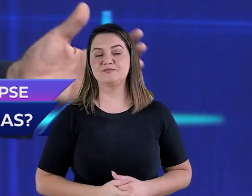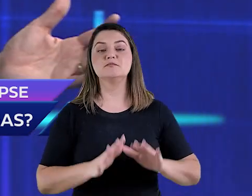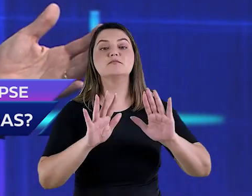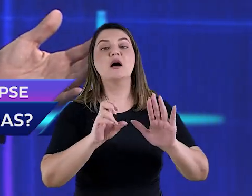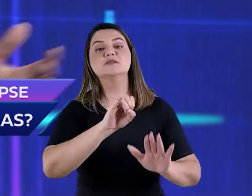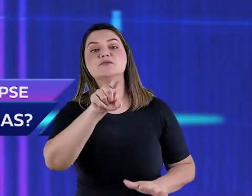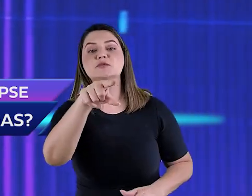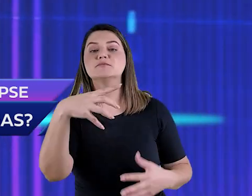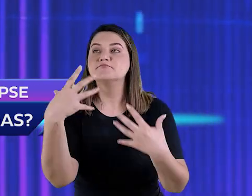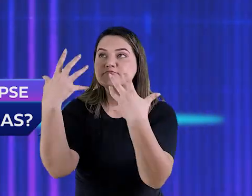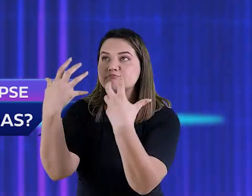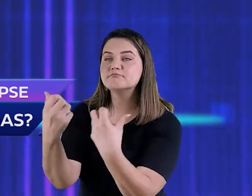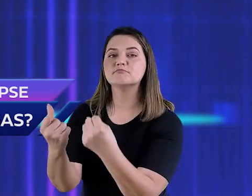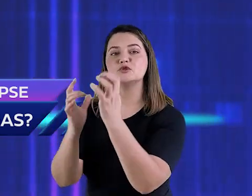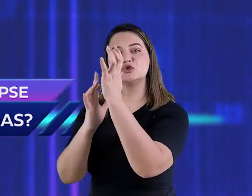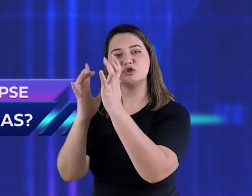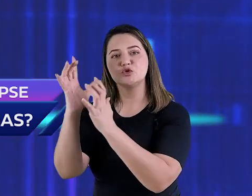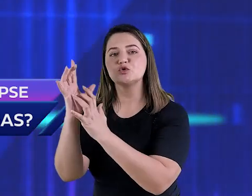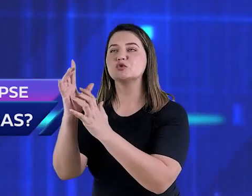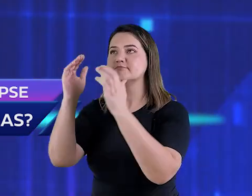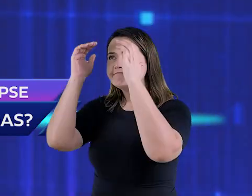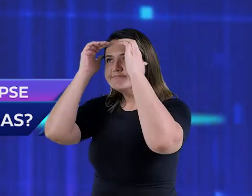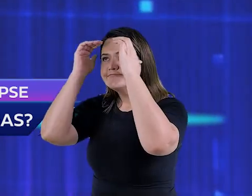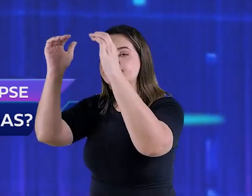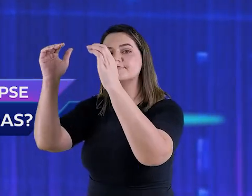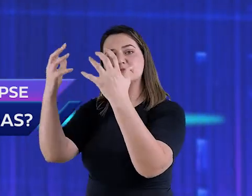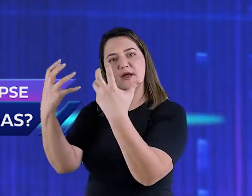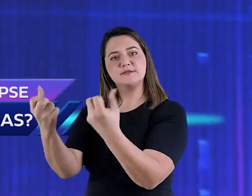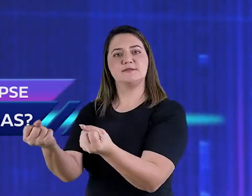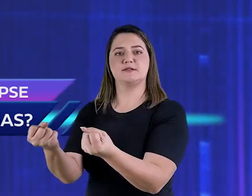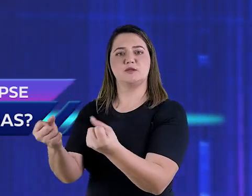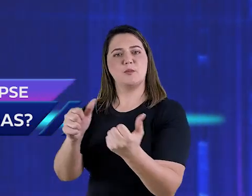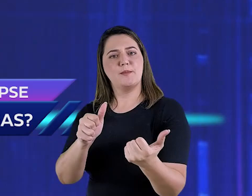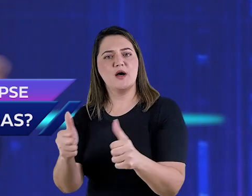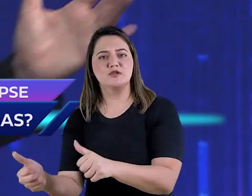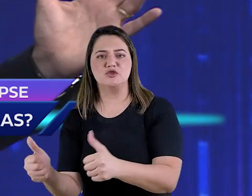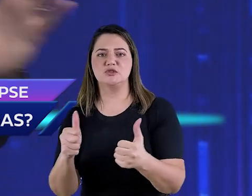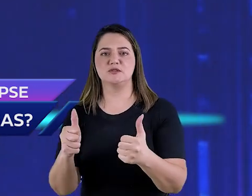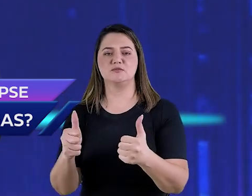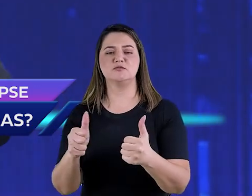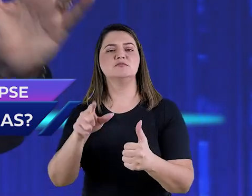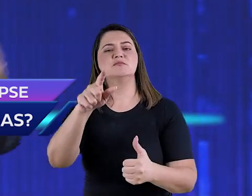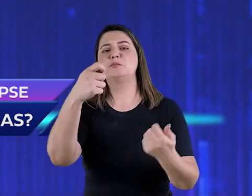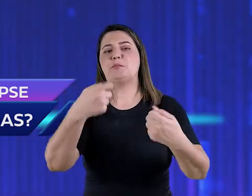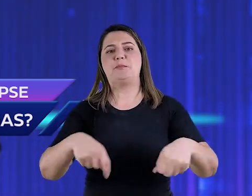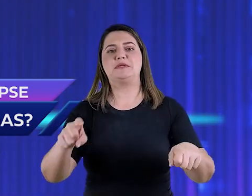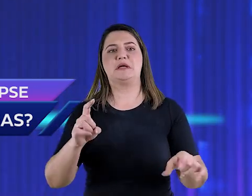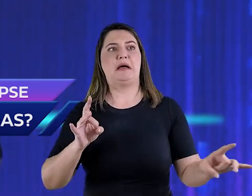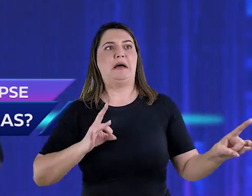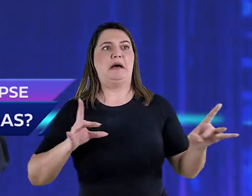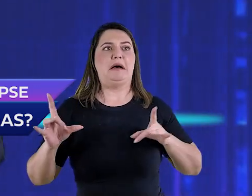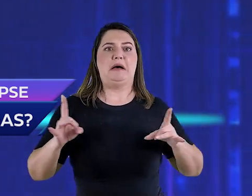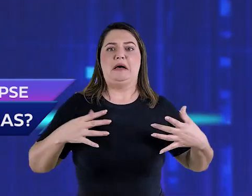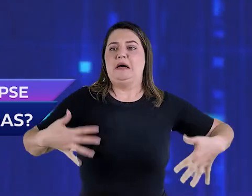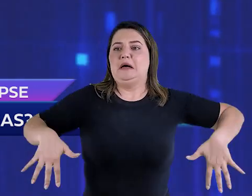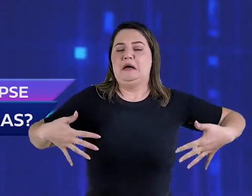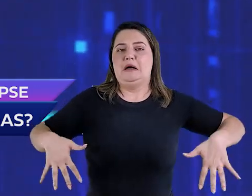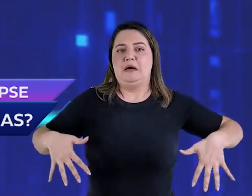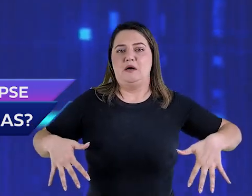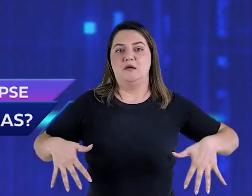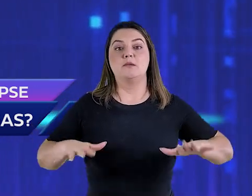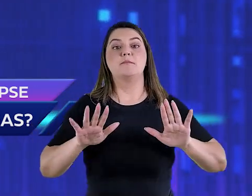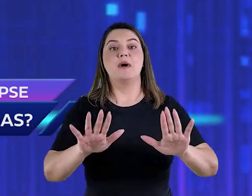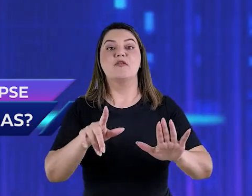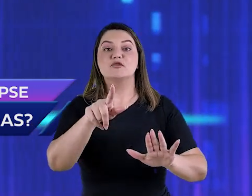você aceita Jesus como seu Senhor e Salvador, se você aceita Cristo, você não precisa temer nada. Se a partir de